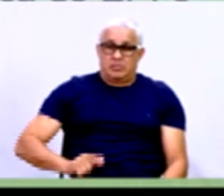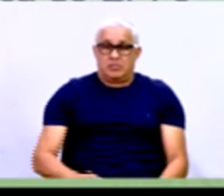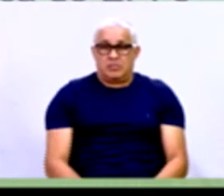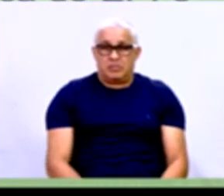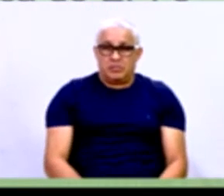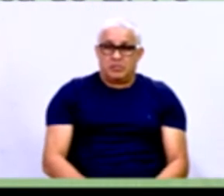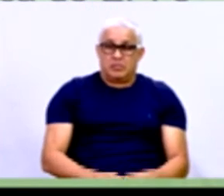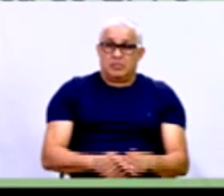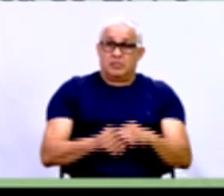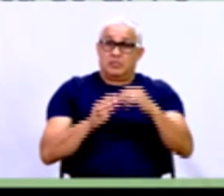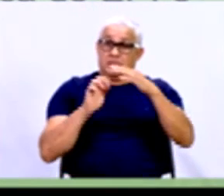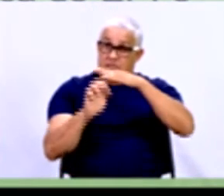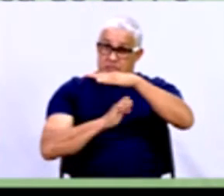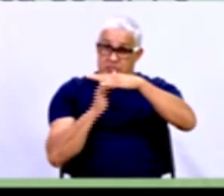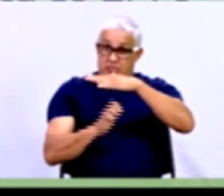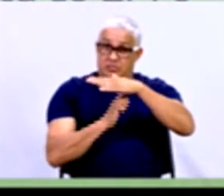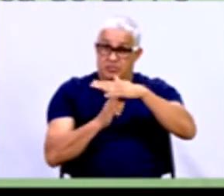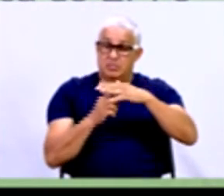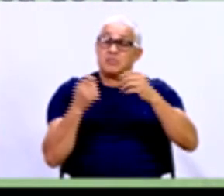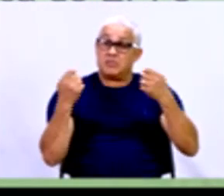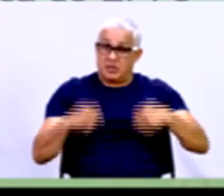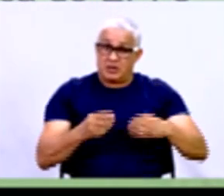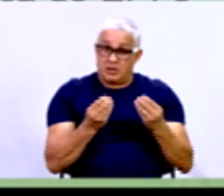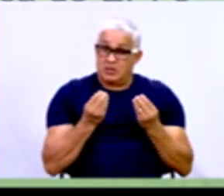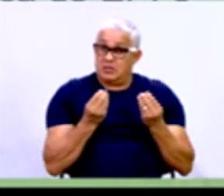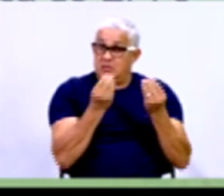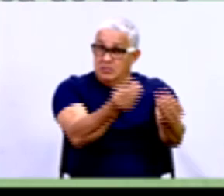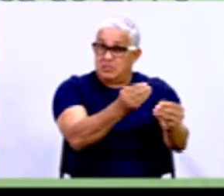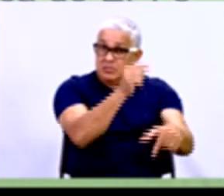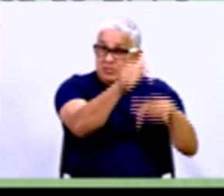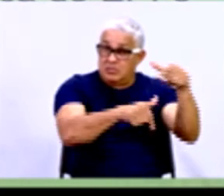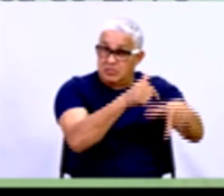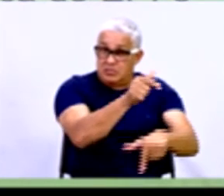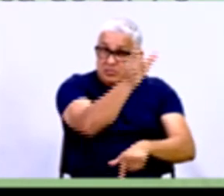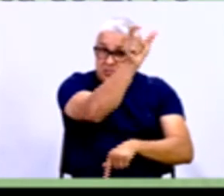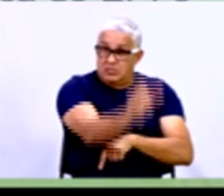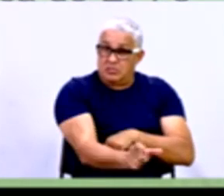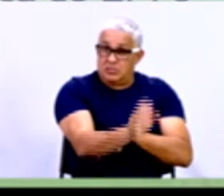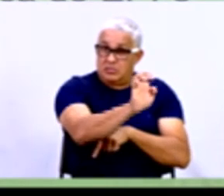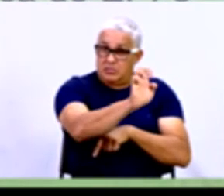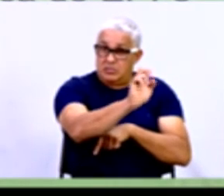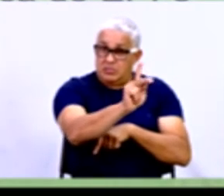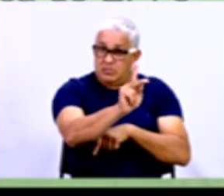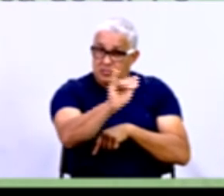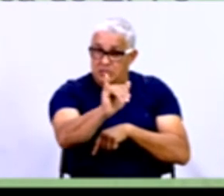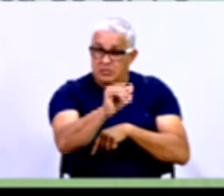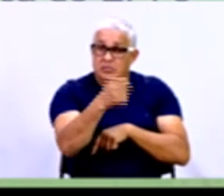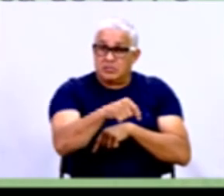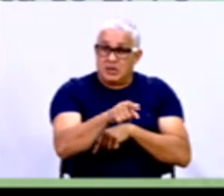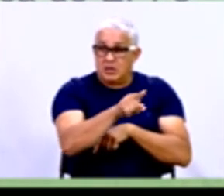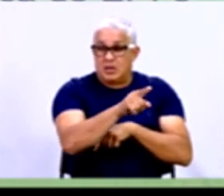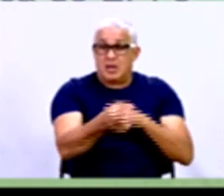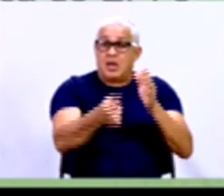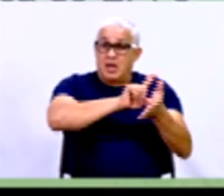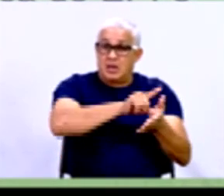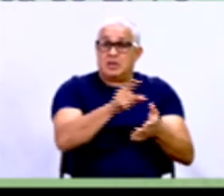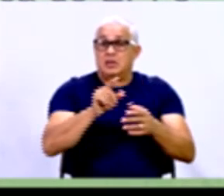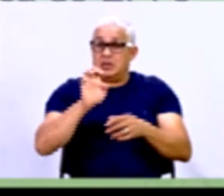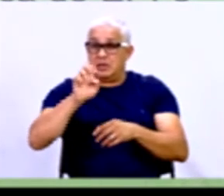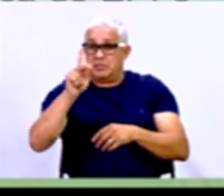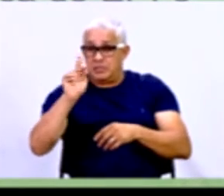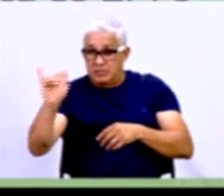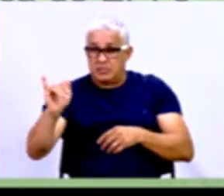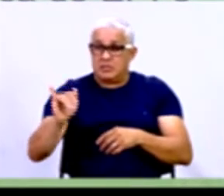O empregador, a empresa, ela deve fornecer ao trabalhador EPI. Esse EPI tem que ser aprovado por um órgão, não